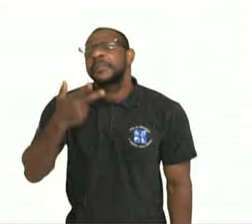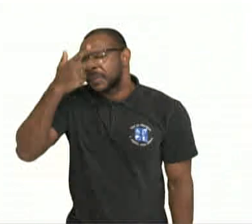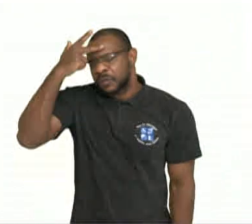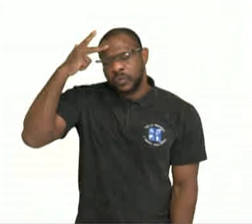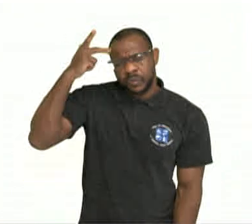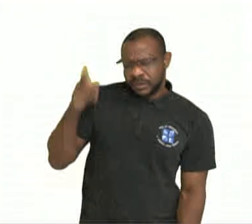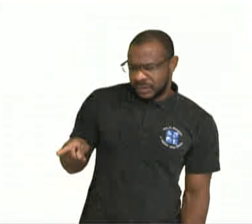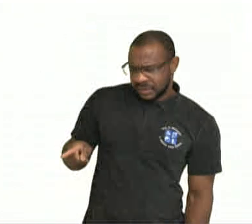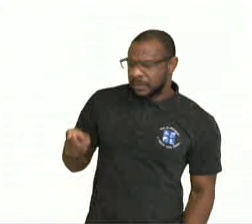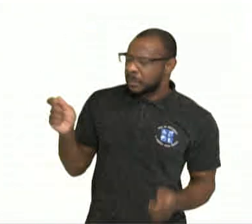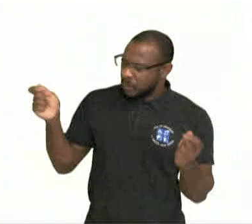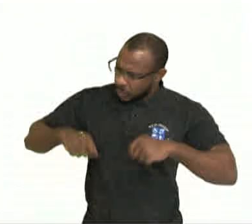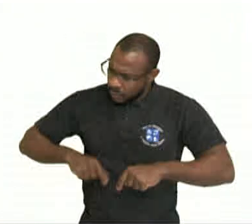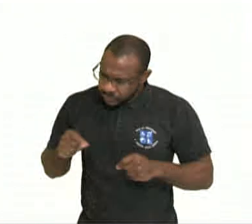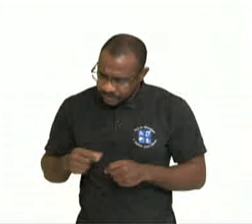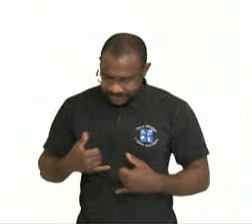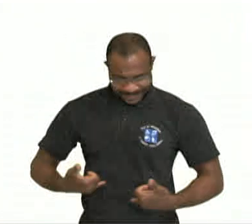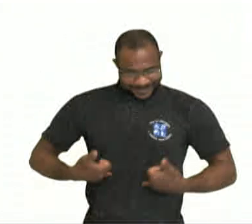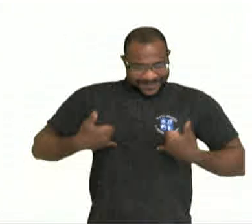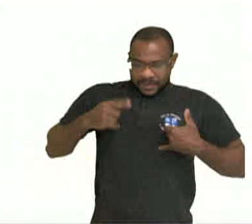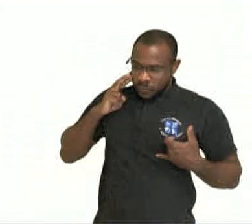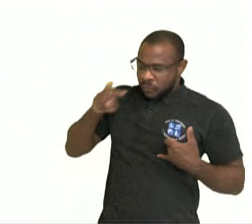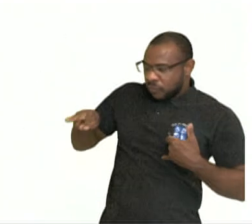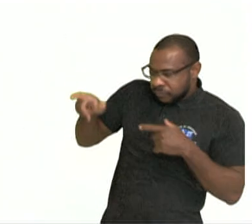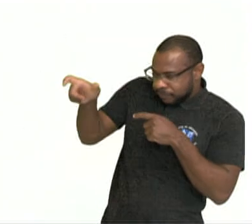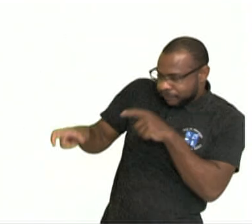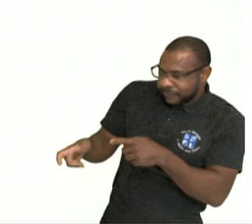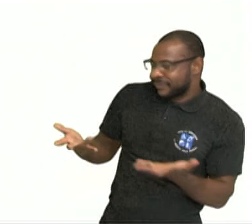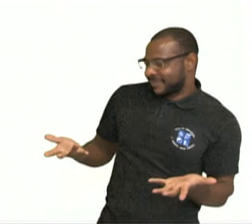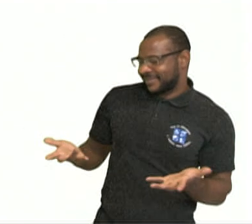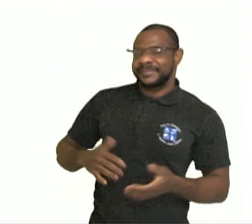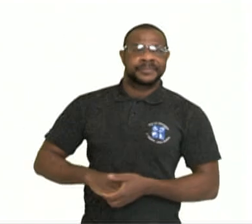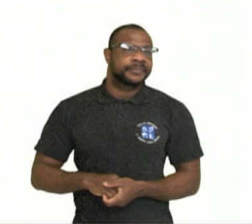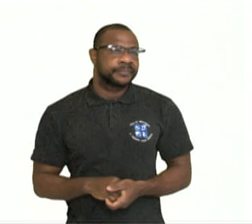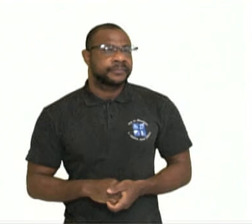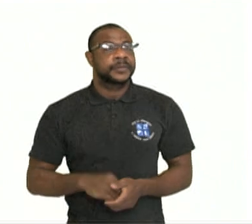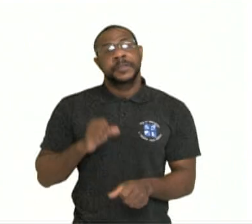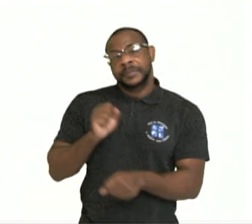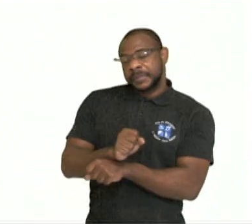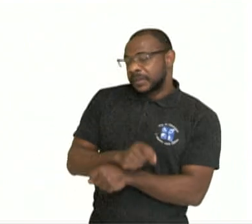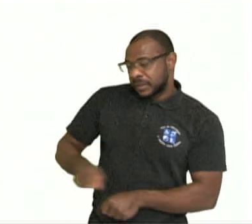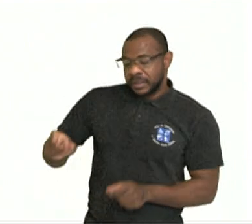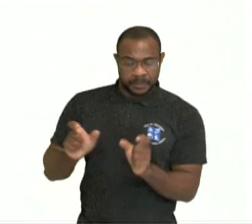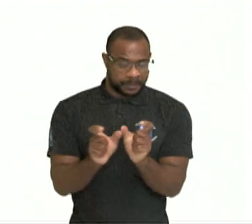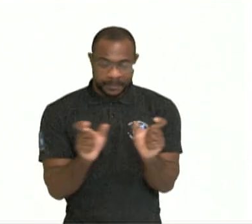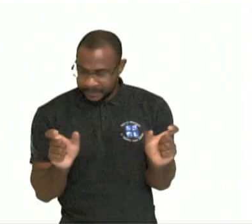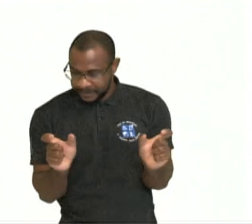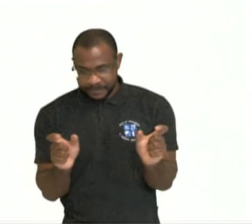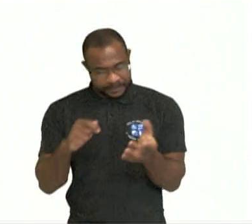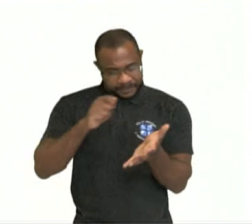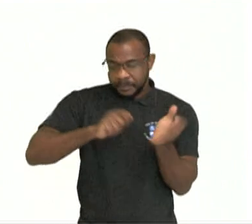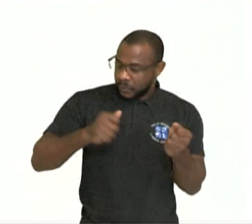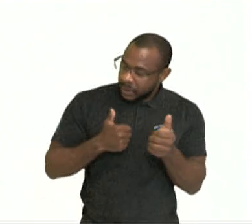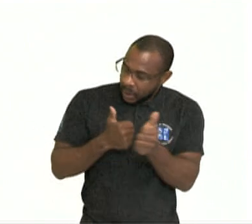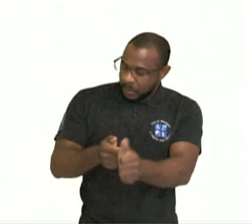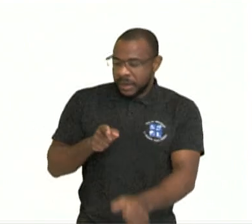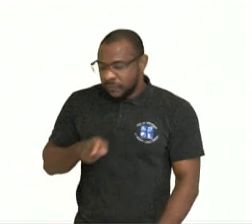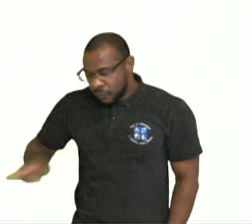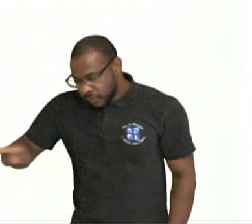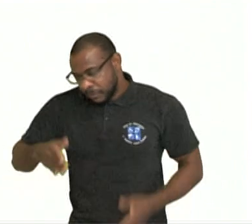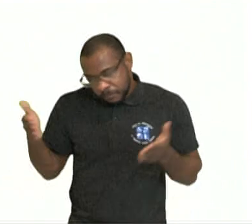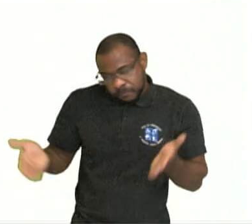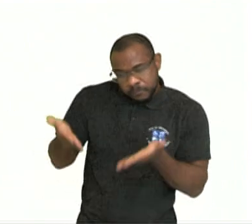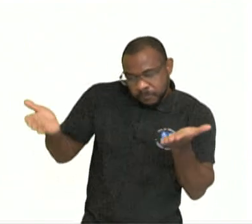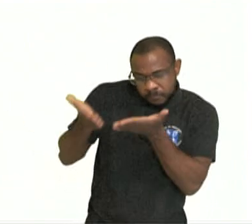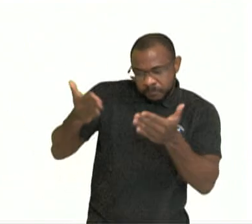ti se podem orgulhar de os ter? Espero que estas palavras te possam acompanhar durante